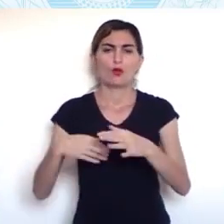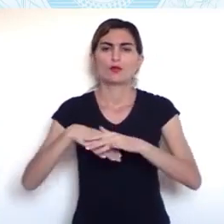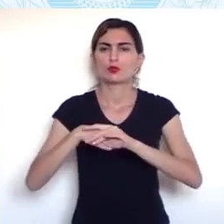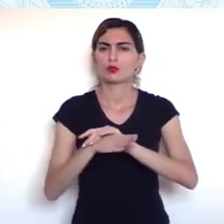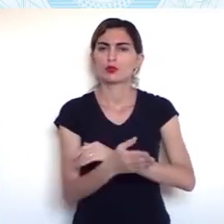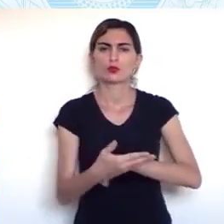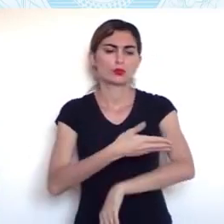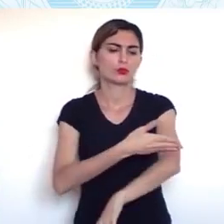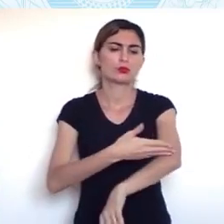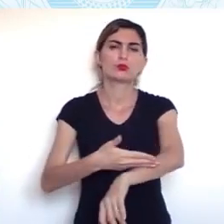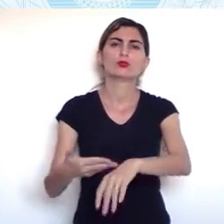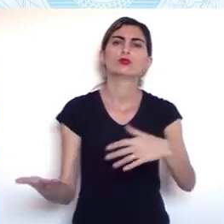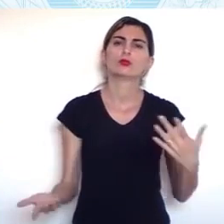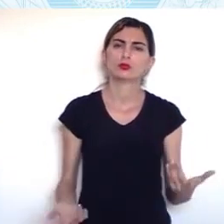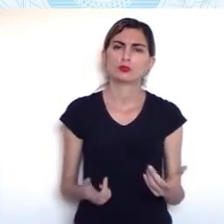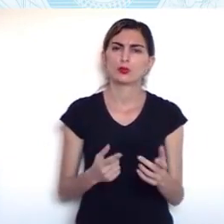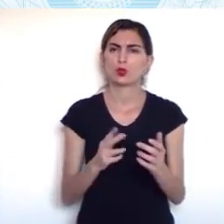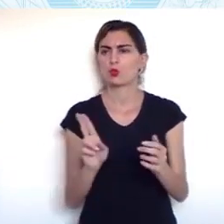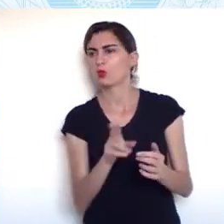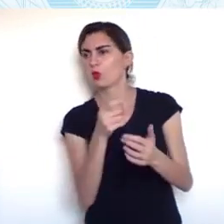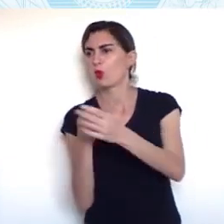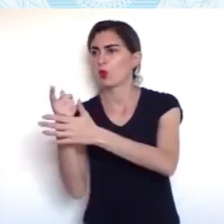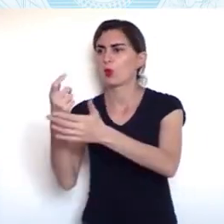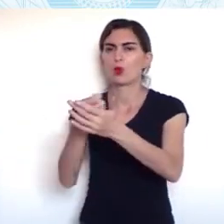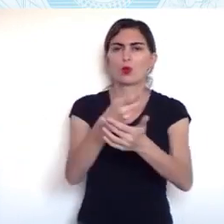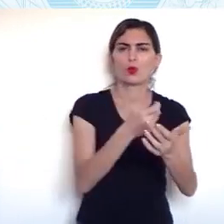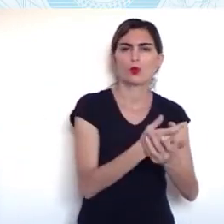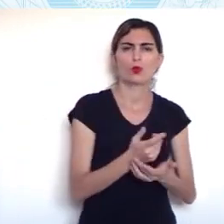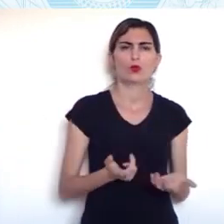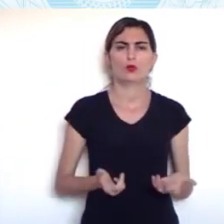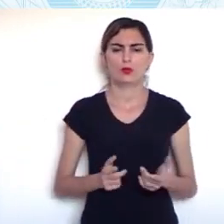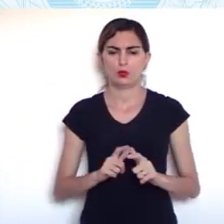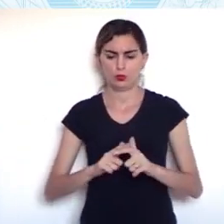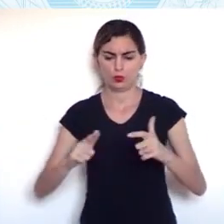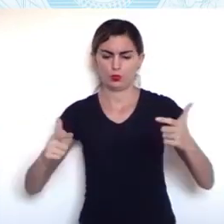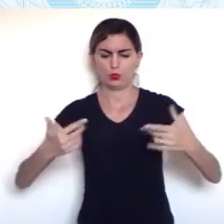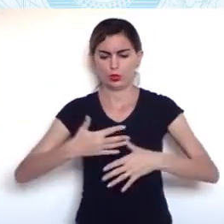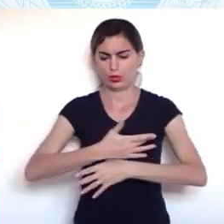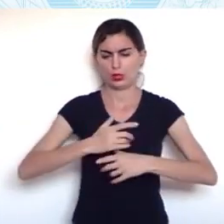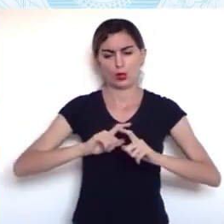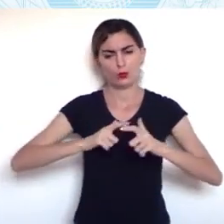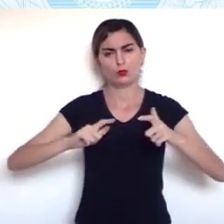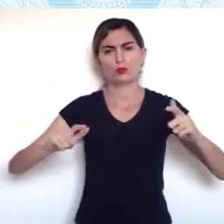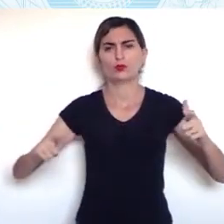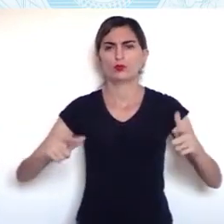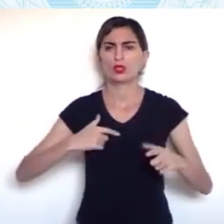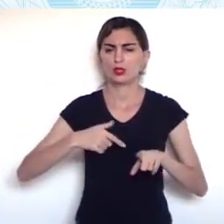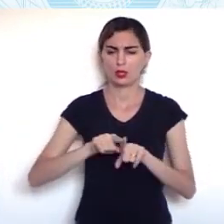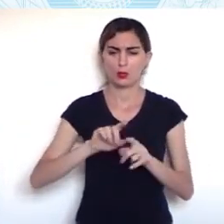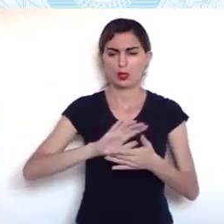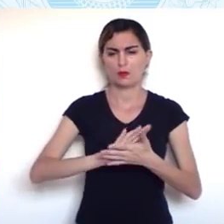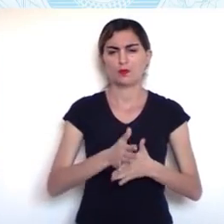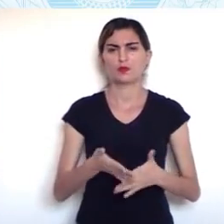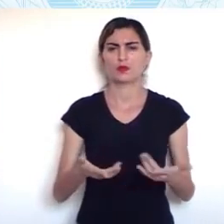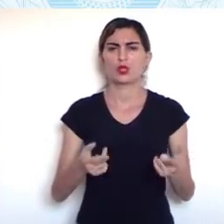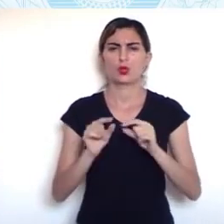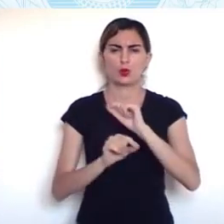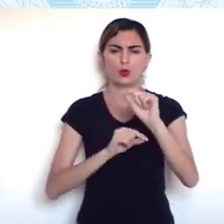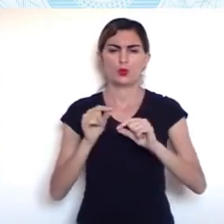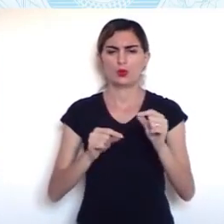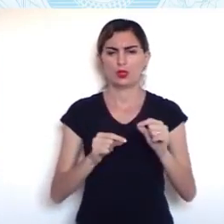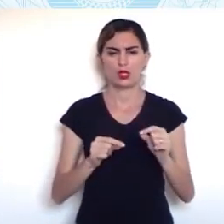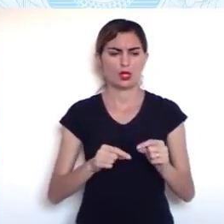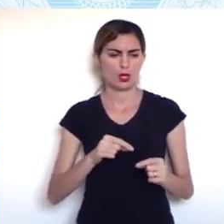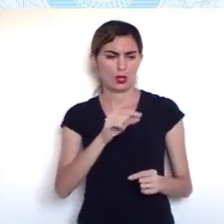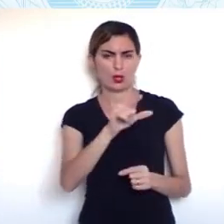novos hábitos de consumo. Vai ter o urbanismo e a discriminação do luxo